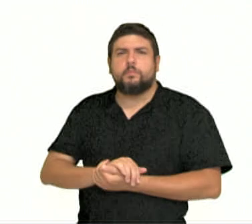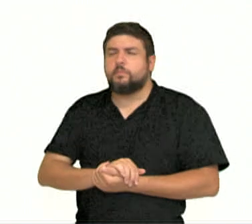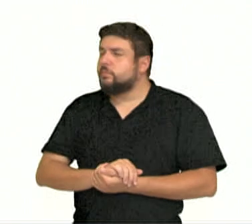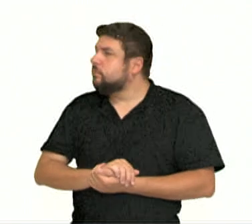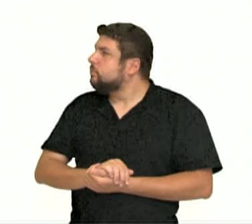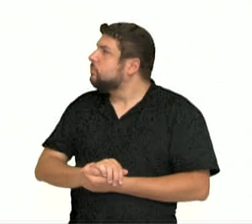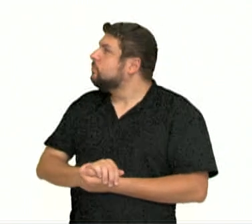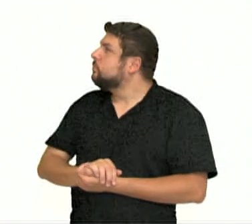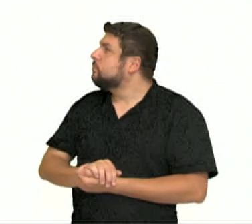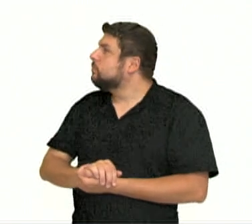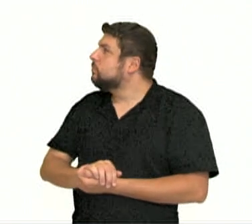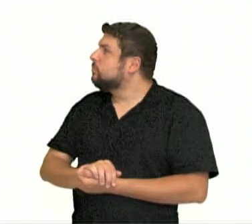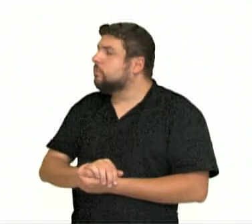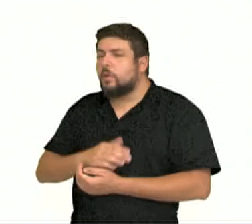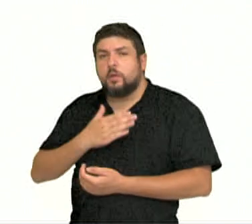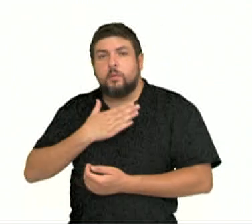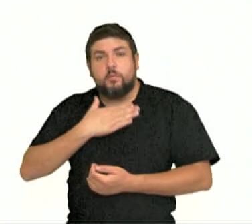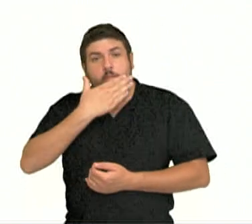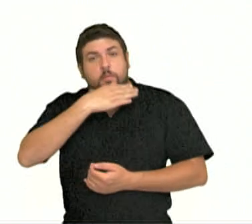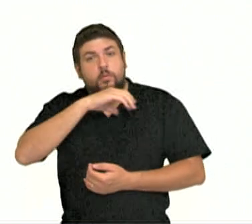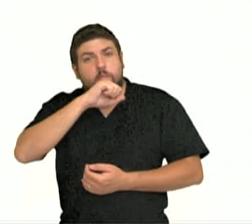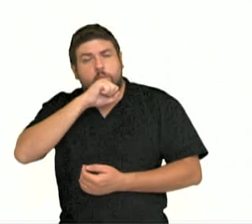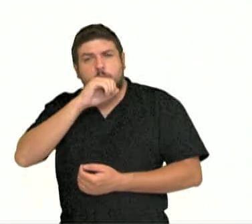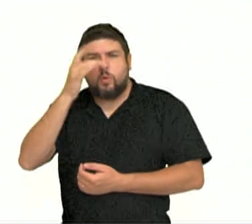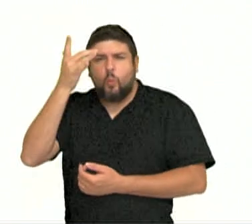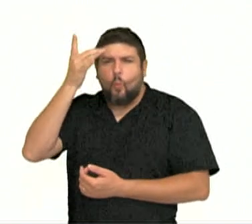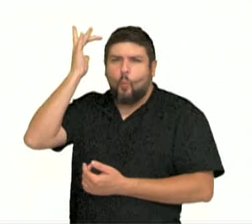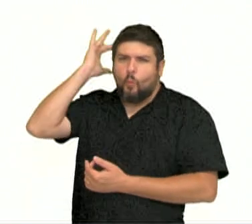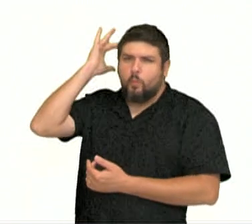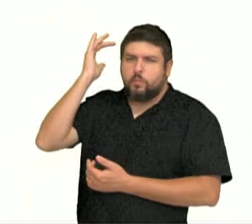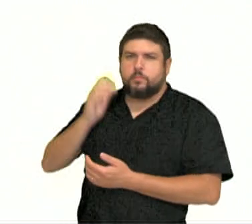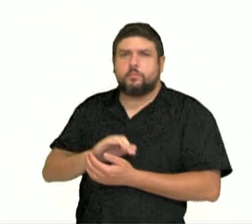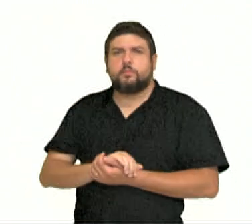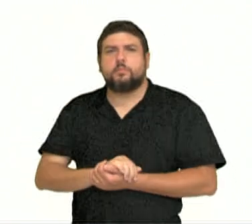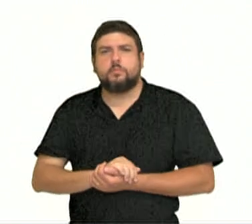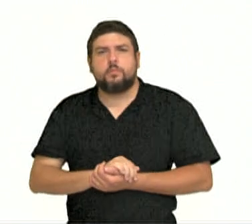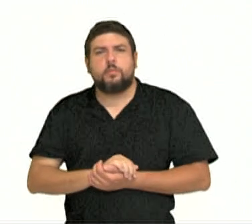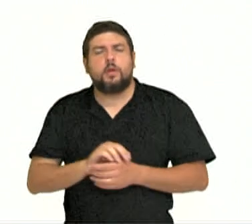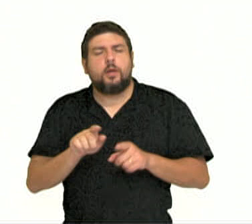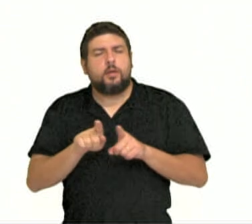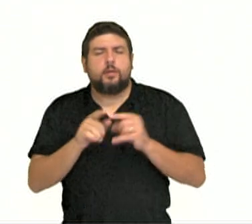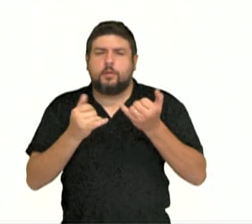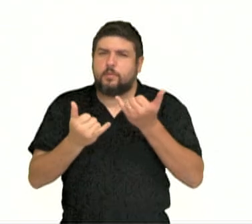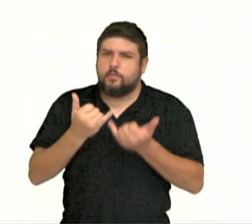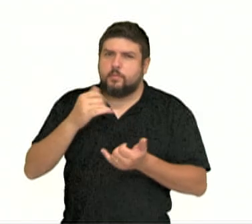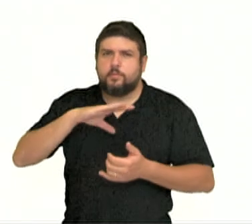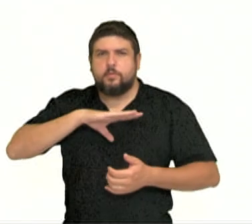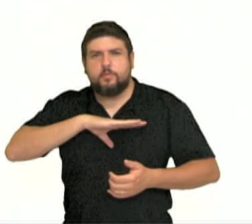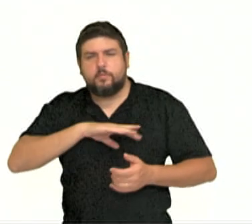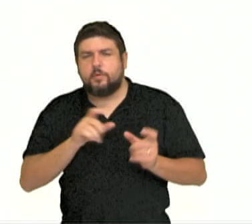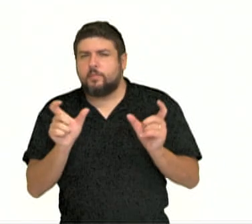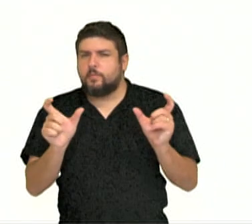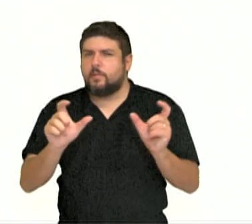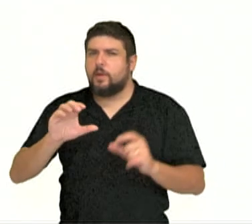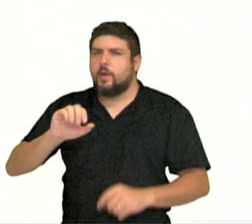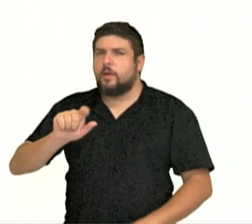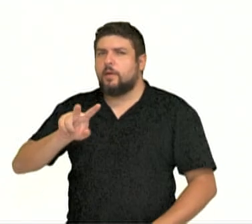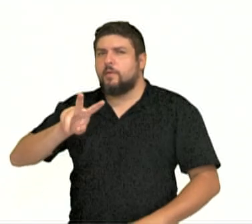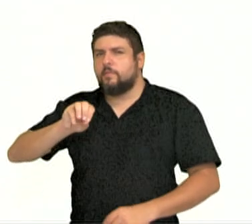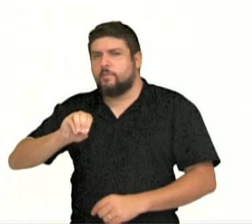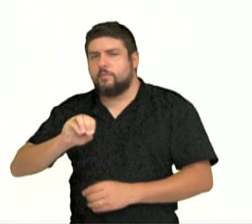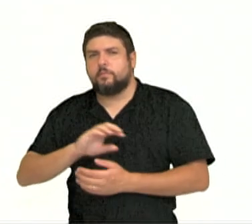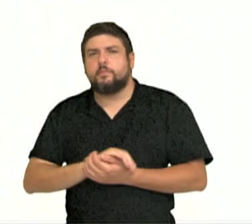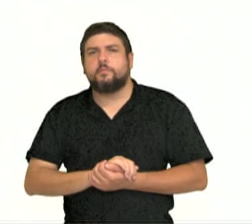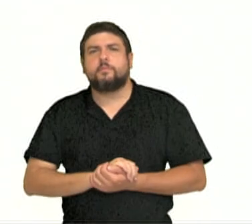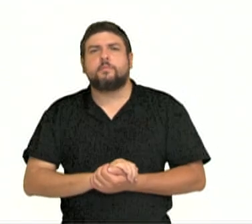padre es calvo. Meu pai é calvo. Então, bem parecido com o português aqui, né? E